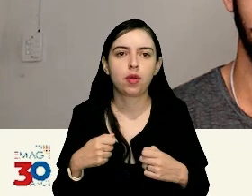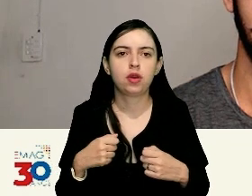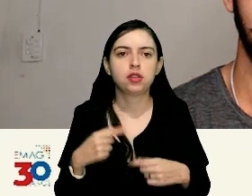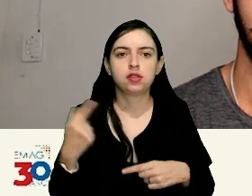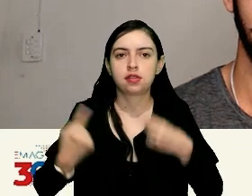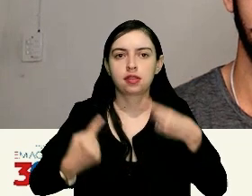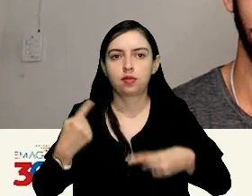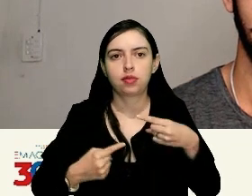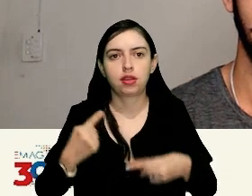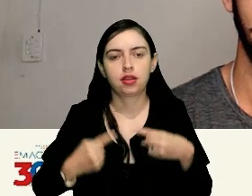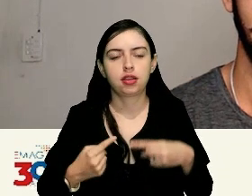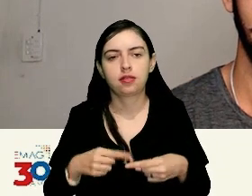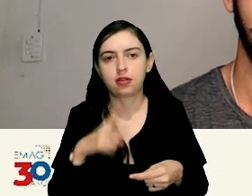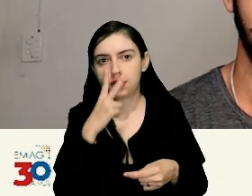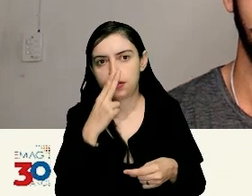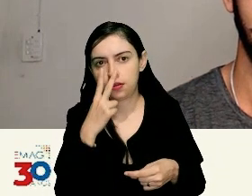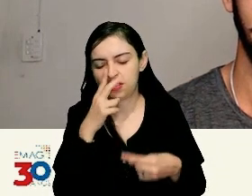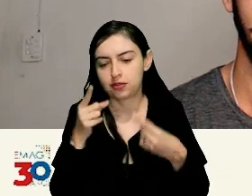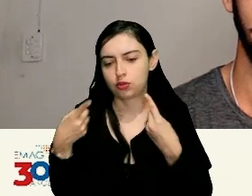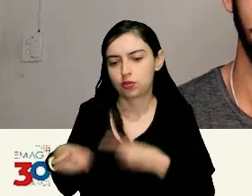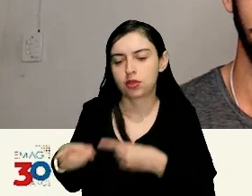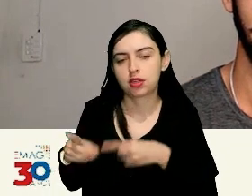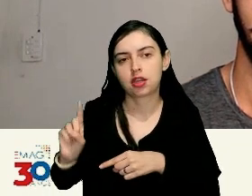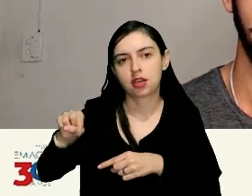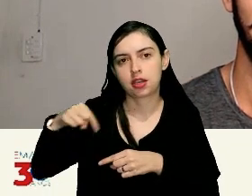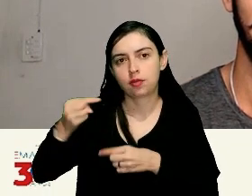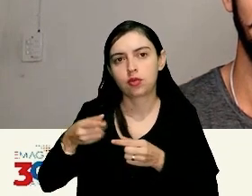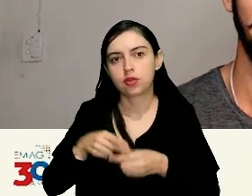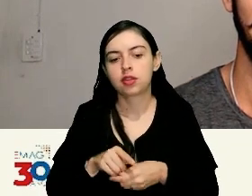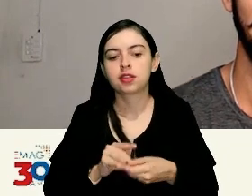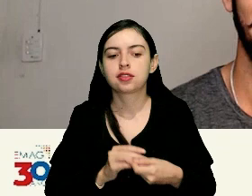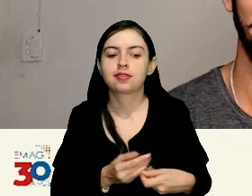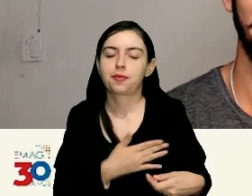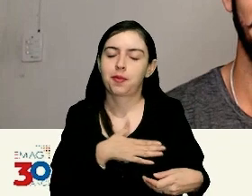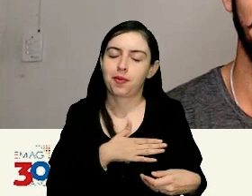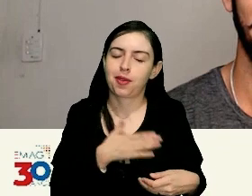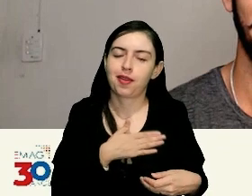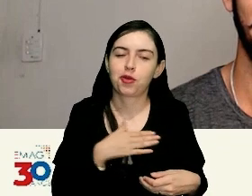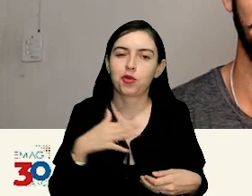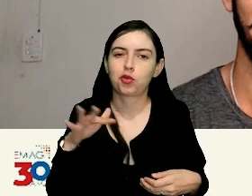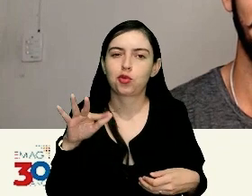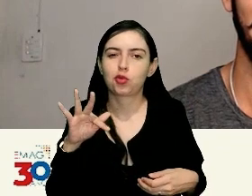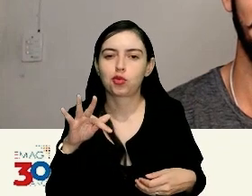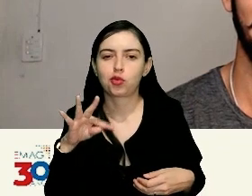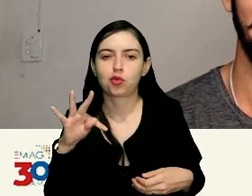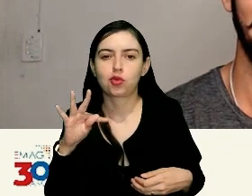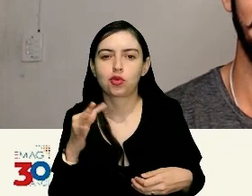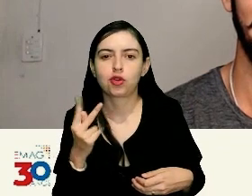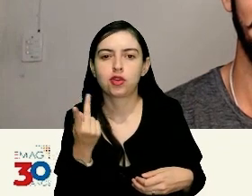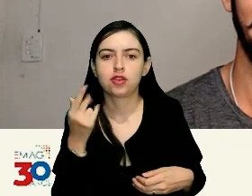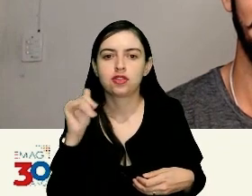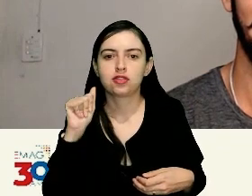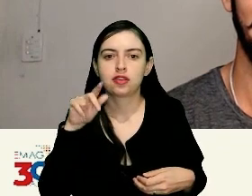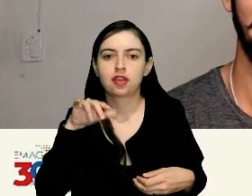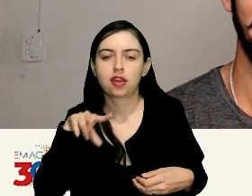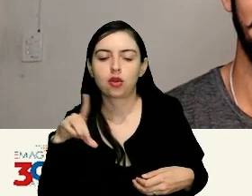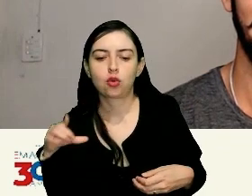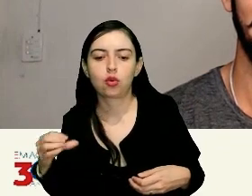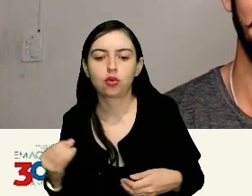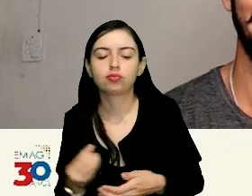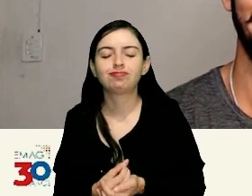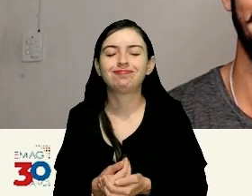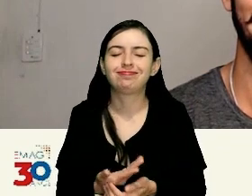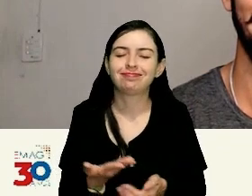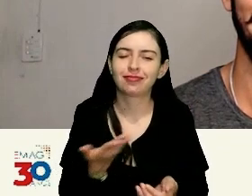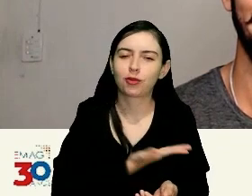bem provocativo, para depois eu passar a bola para o meu querido amigo Thiago, muito mais do que um especialista no assunto, um parceiro, mas um querido amigo